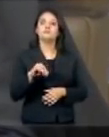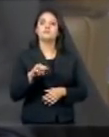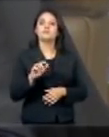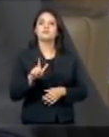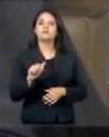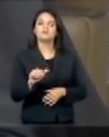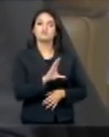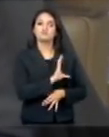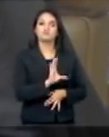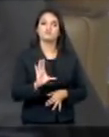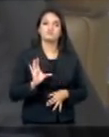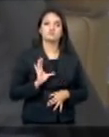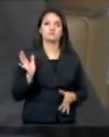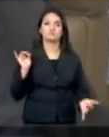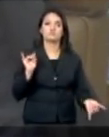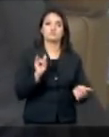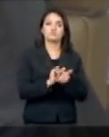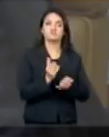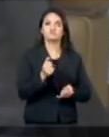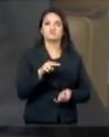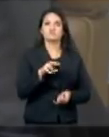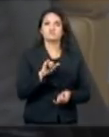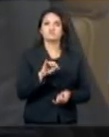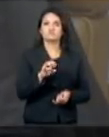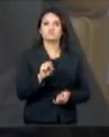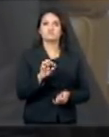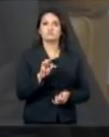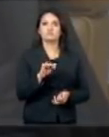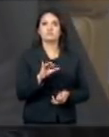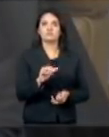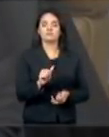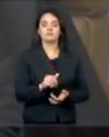anistia é que